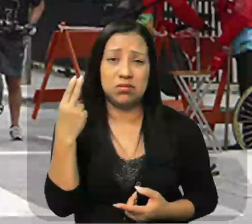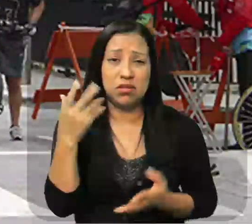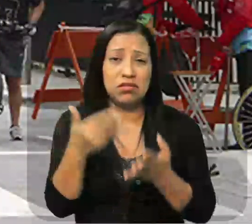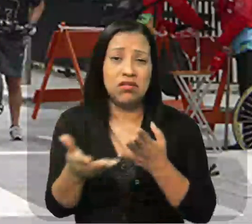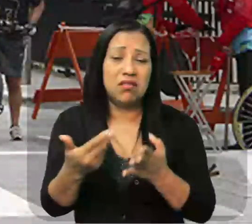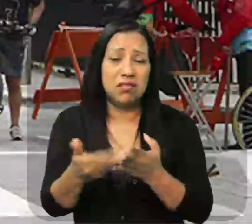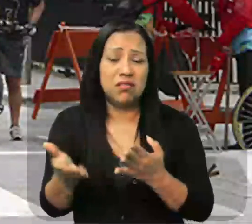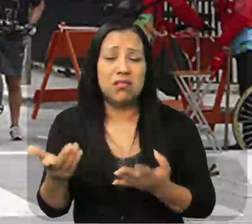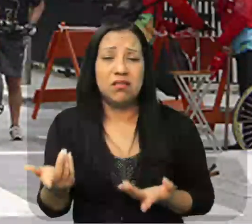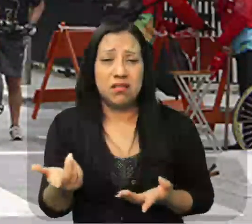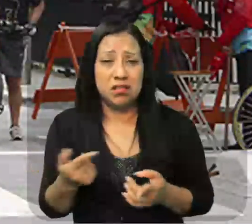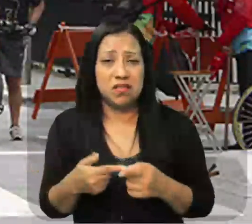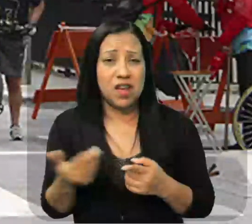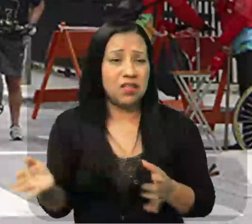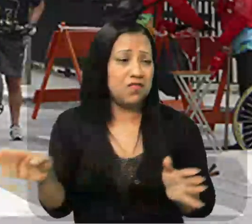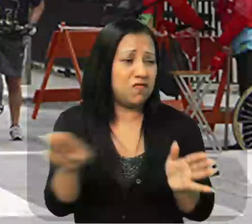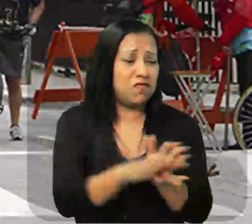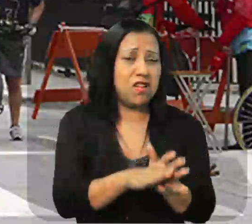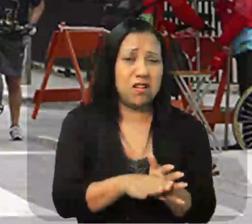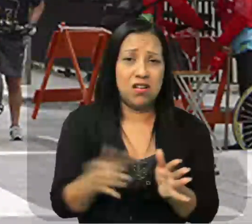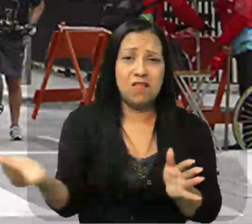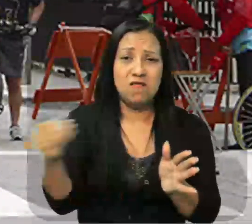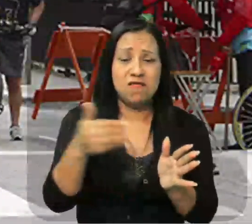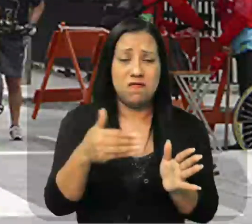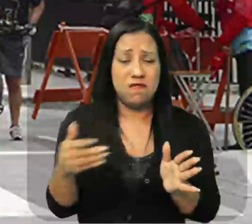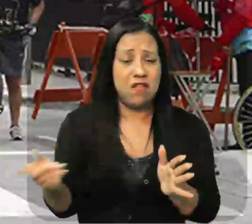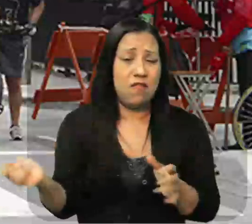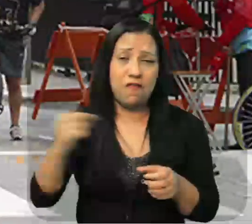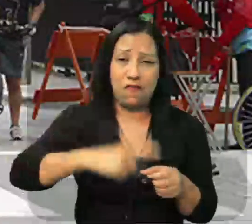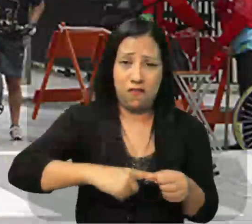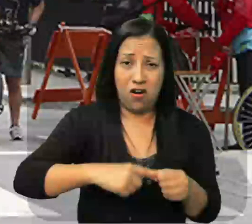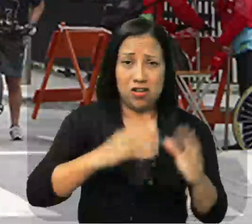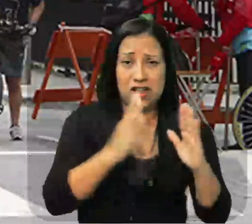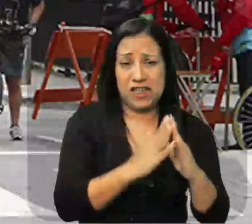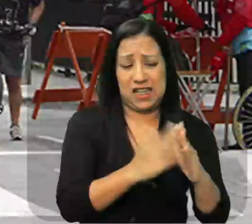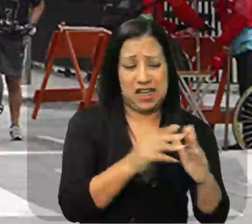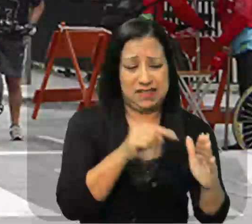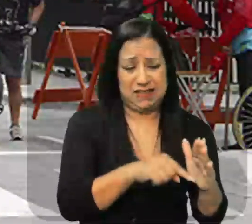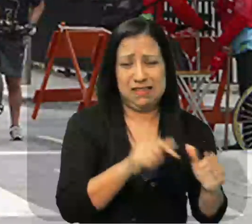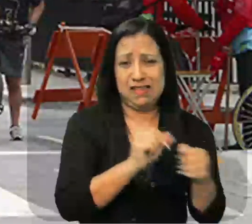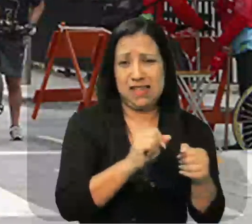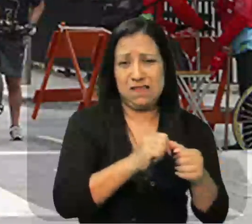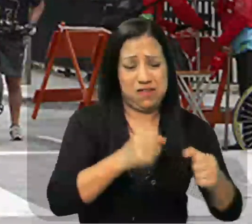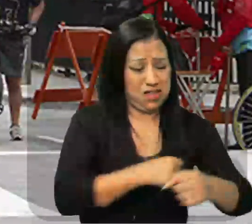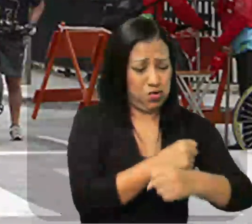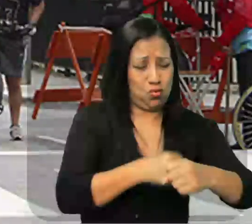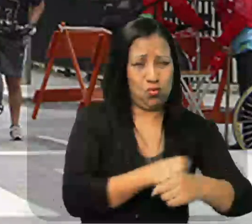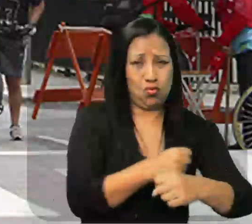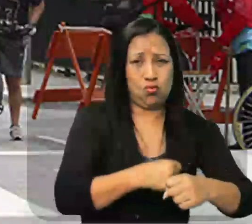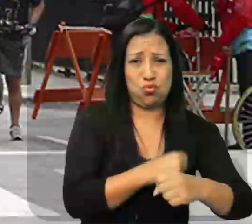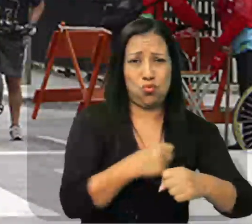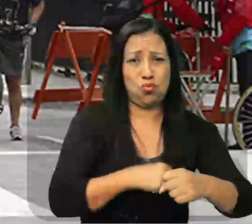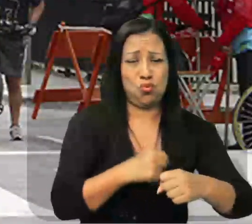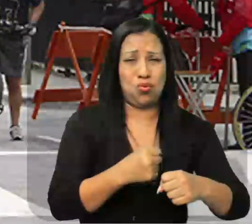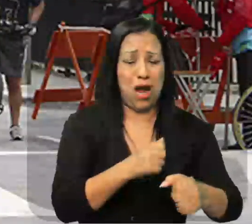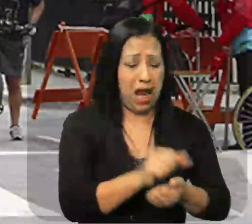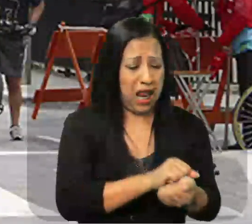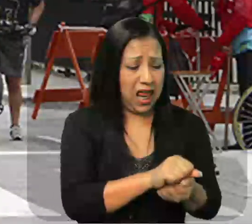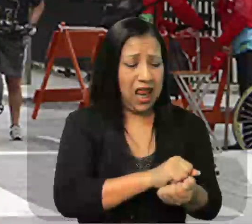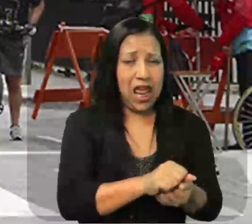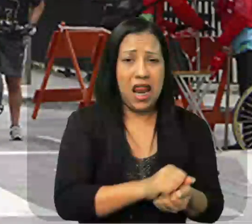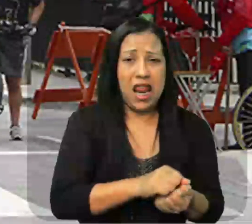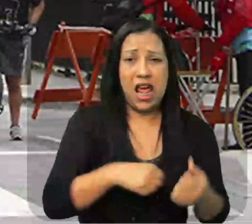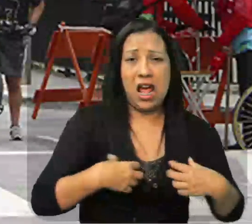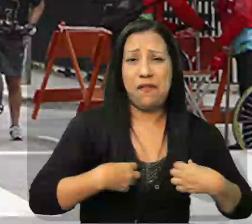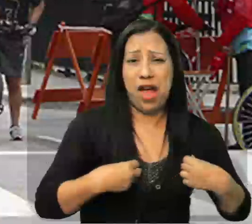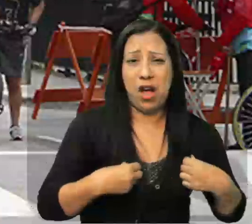chegam tarde em casa, ainda vai fazer um monte de coisa, almoço para o outro dia, para levar às vezes,